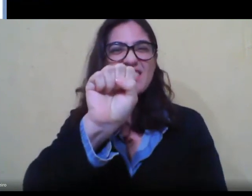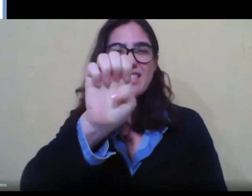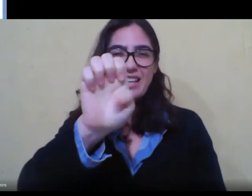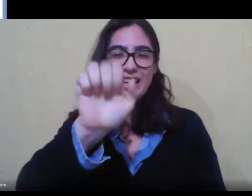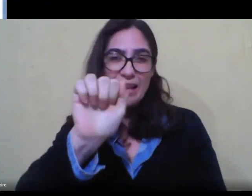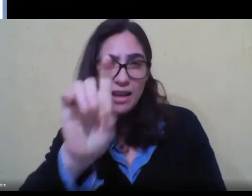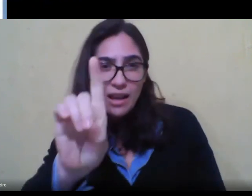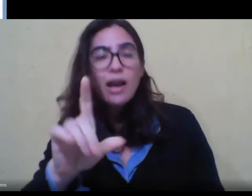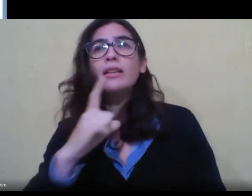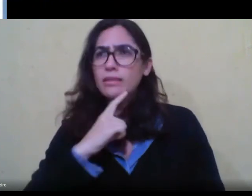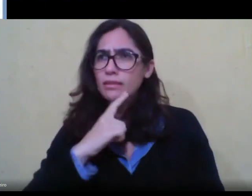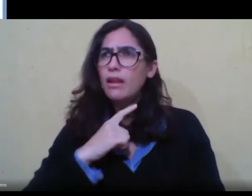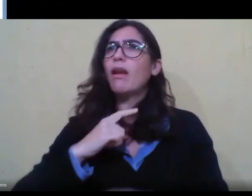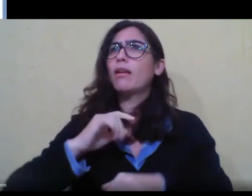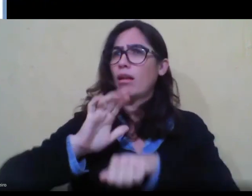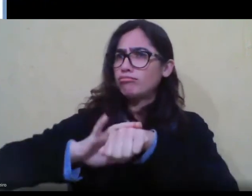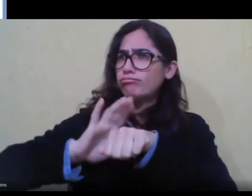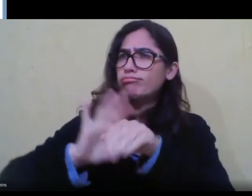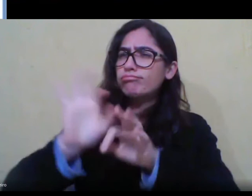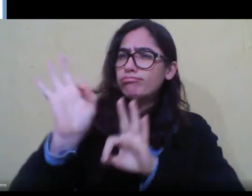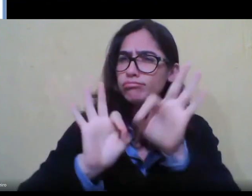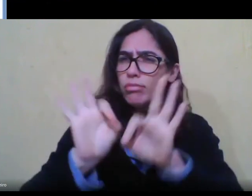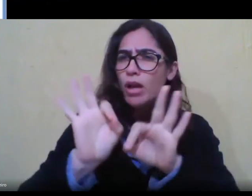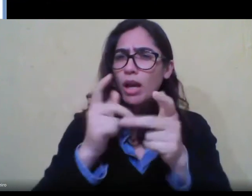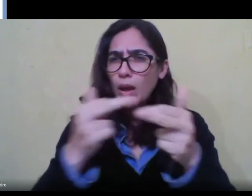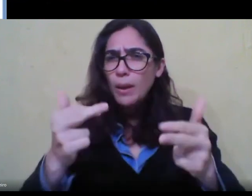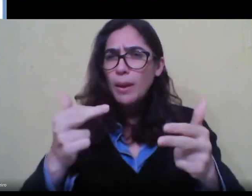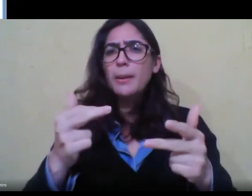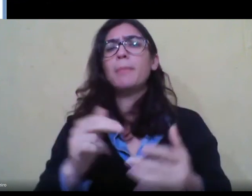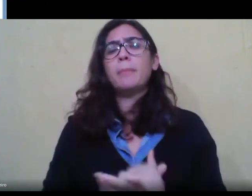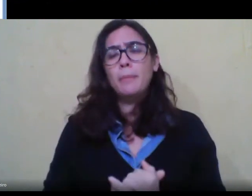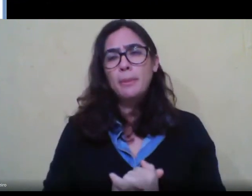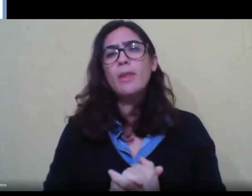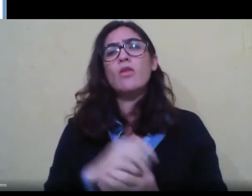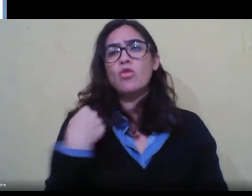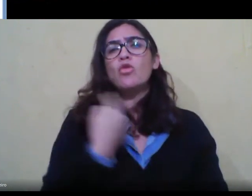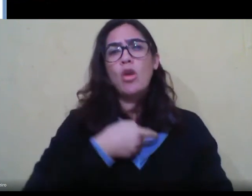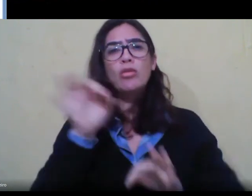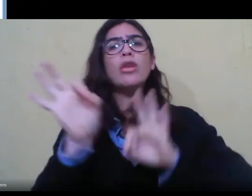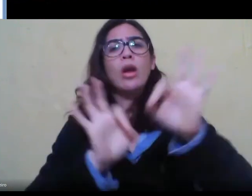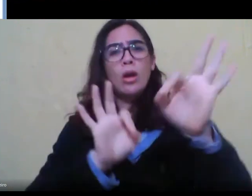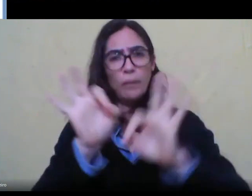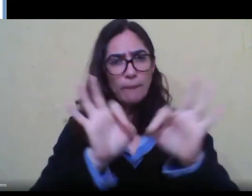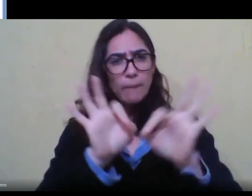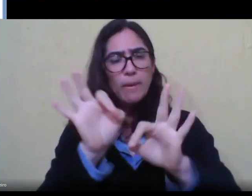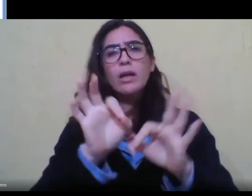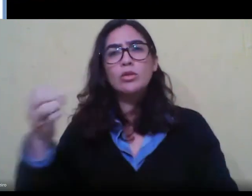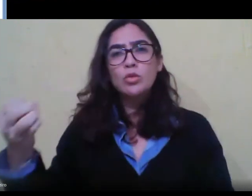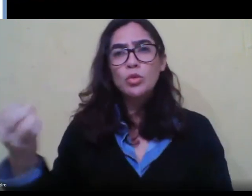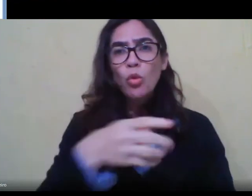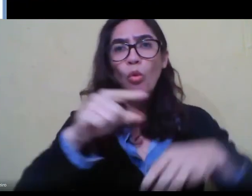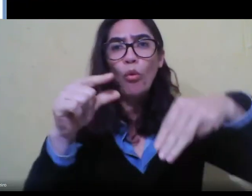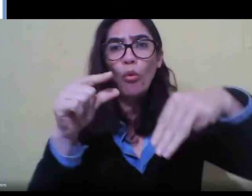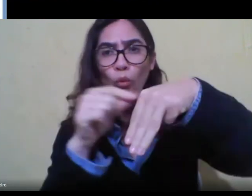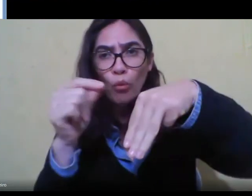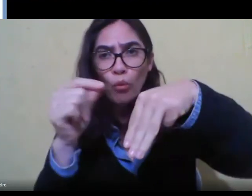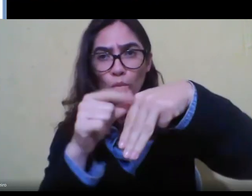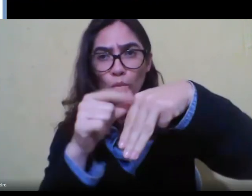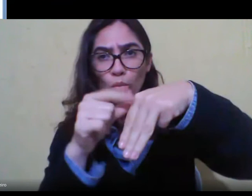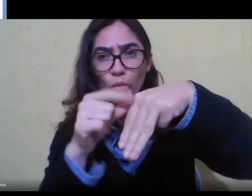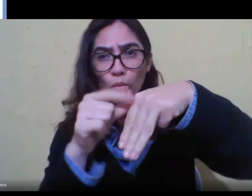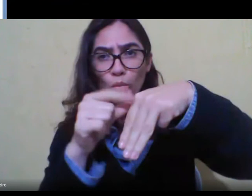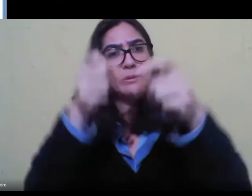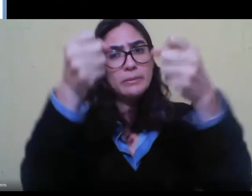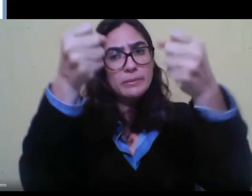criar esse caminho aqui para a gente discutir. É, enfim, então, mas eu acho que essa, a sala de assessoria, gente,